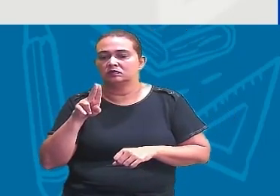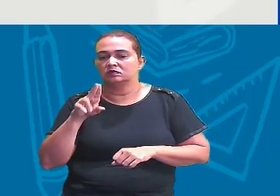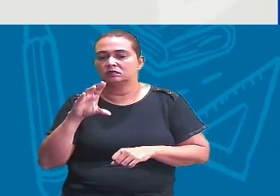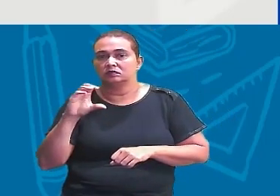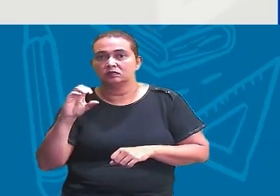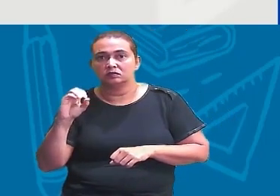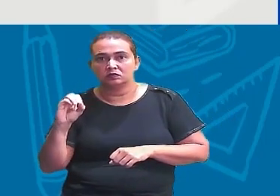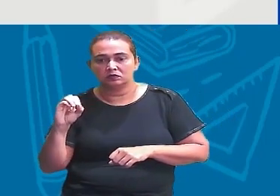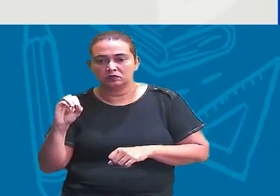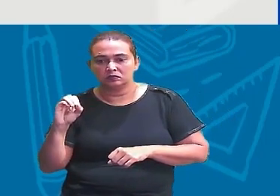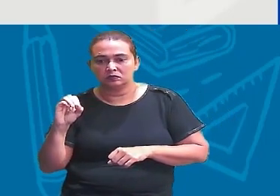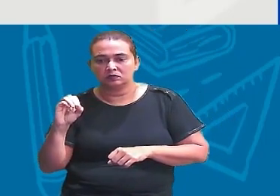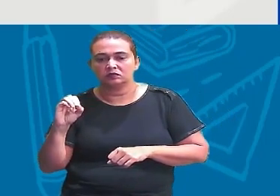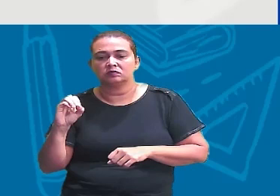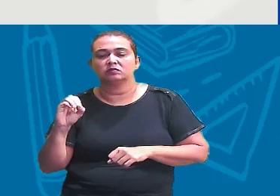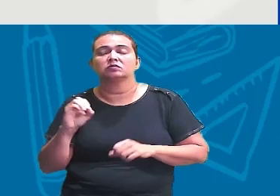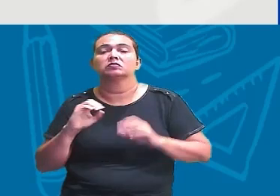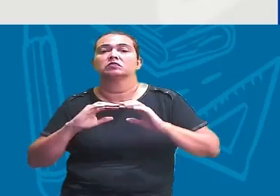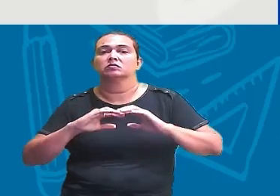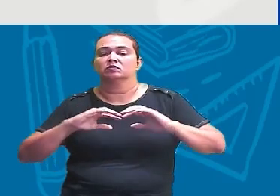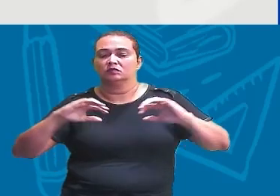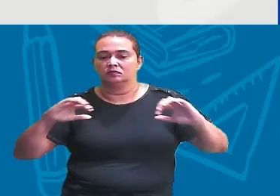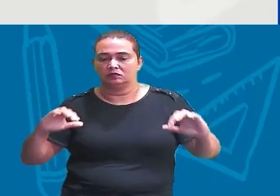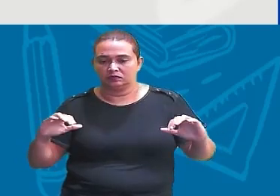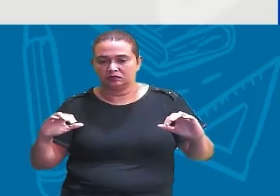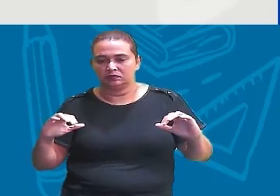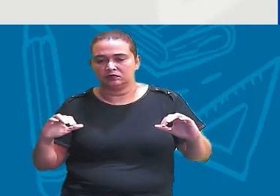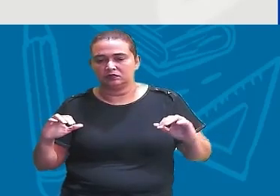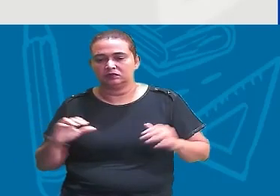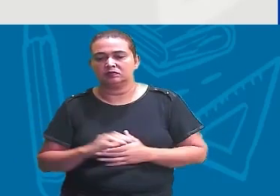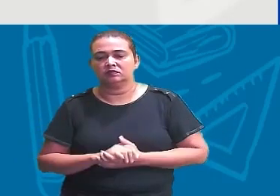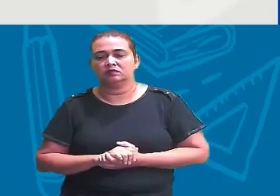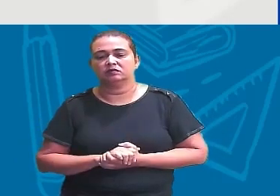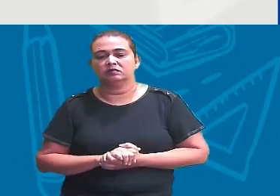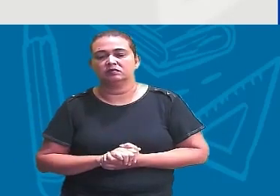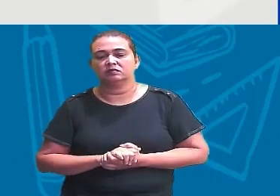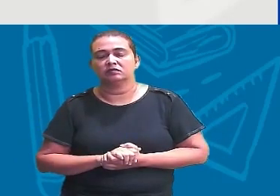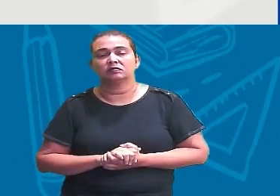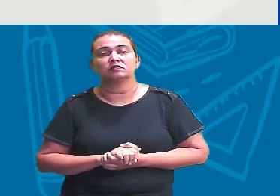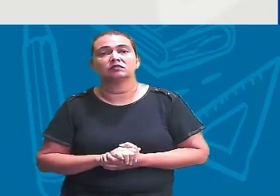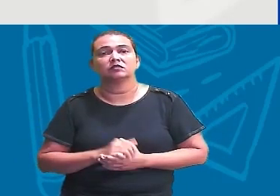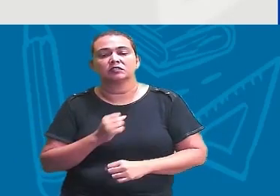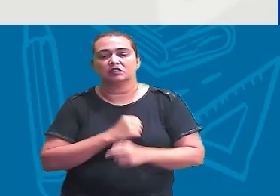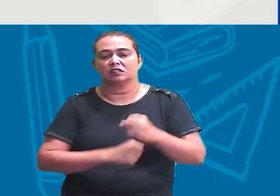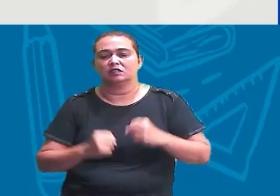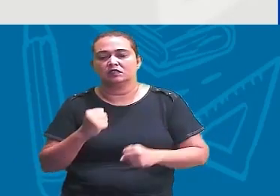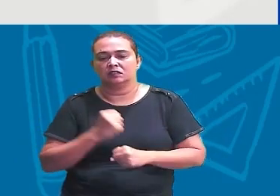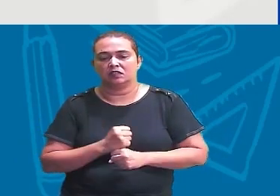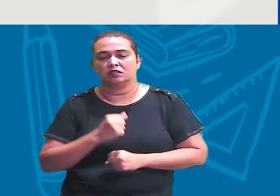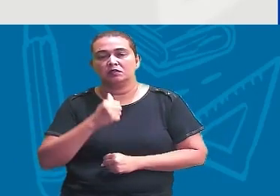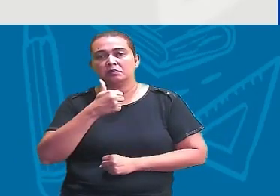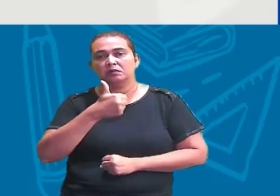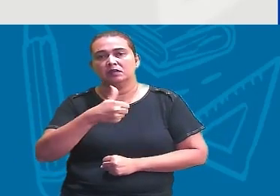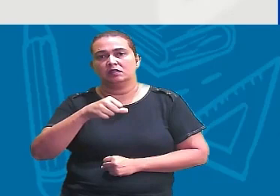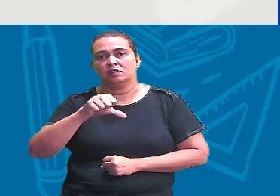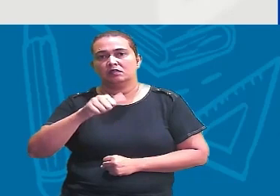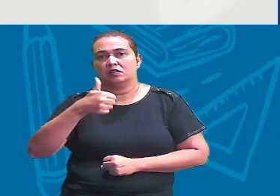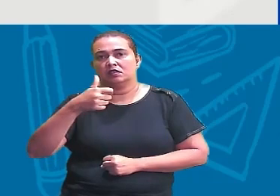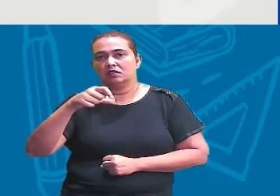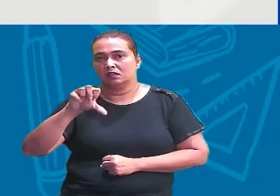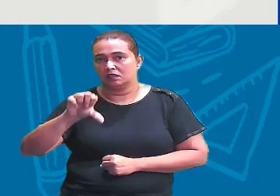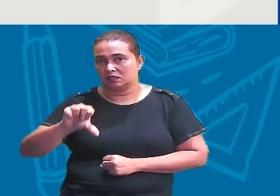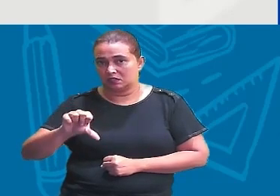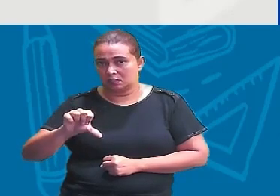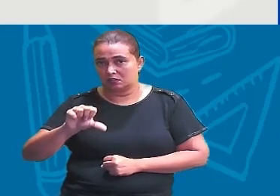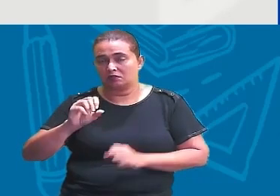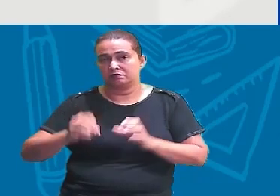Em 1919, foi criada a chamada Liga das Nações, tá? Sediada com a sede na